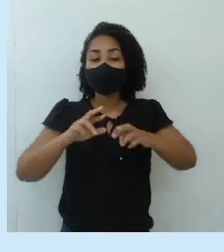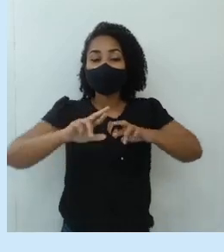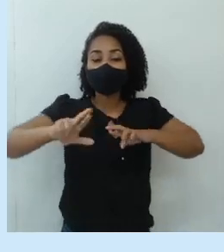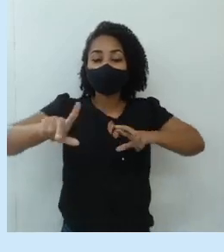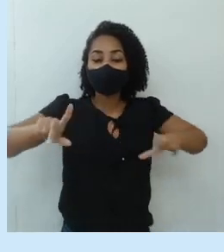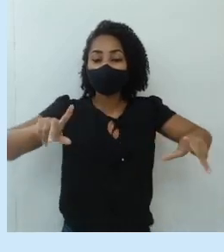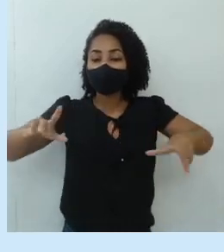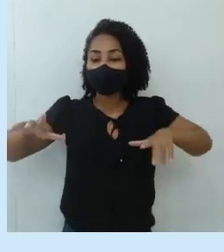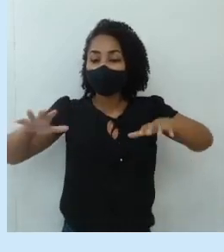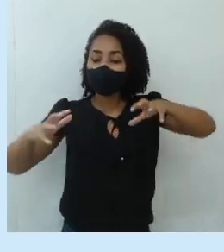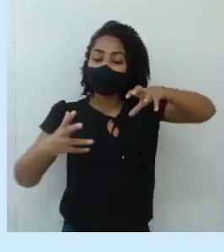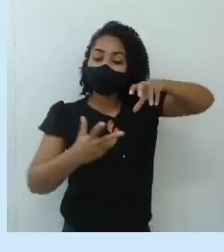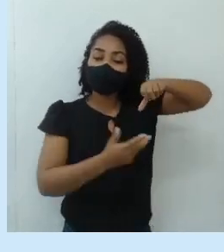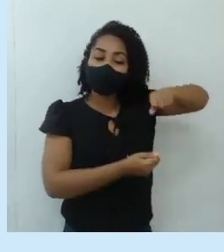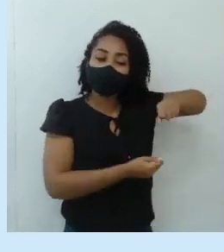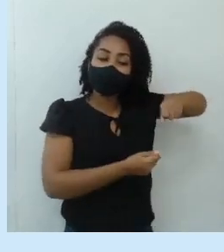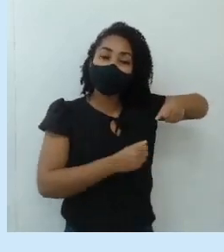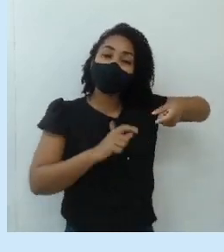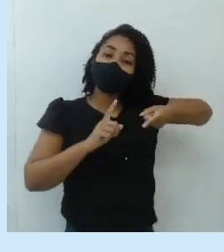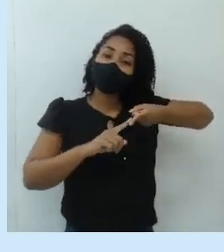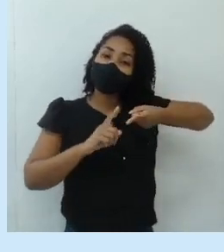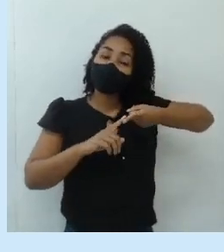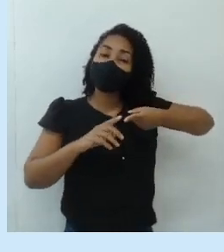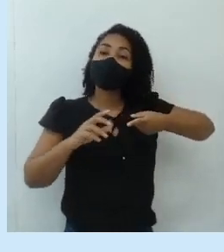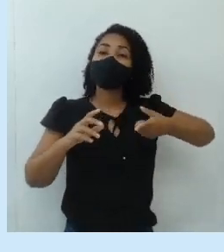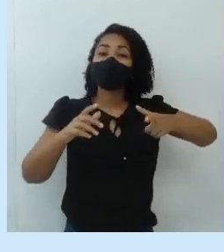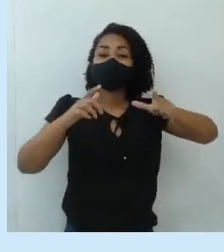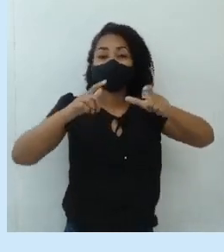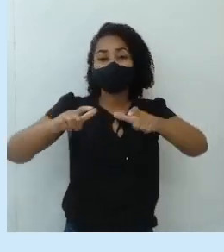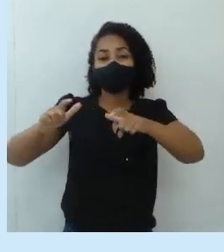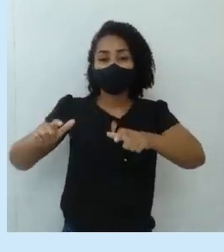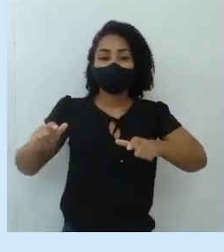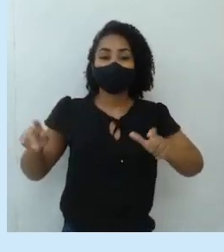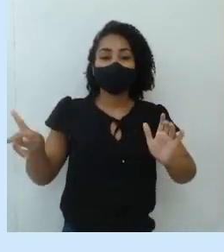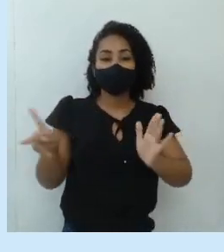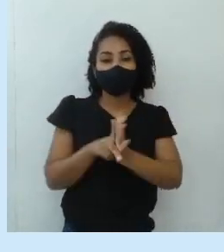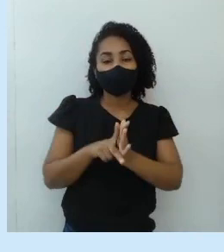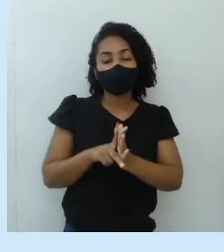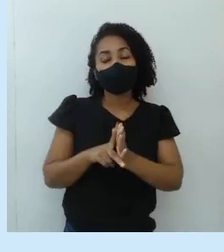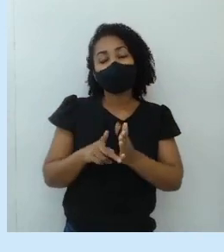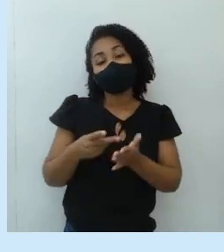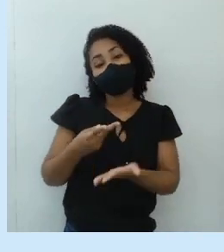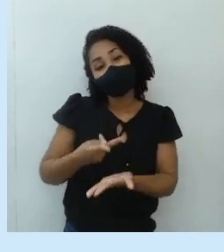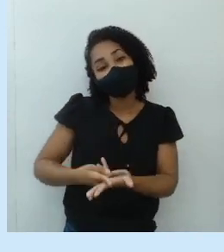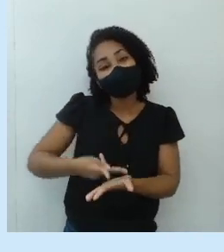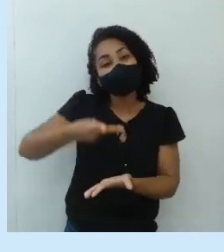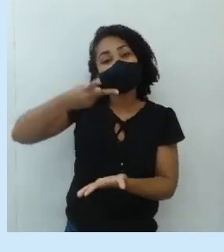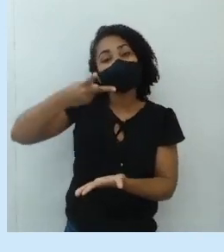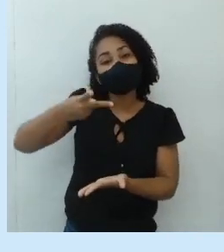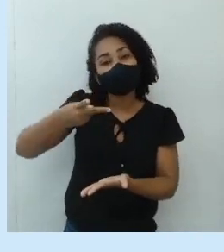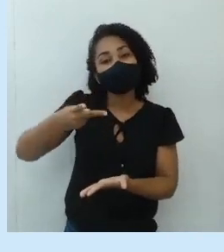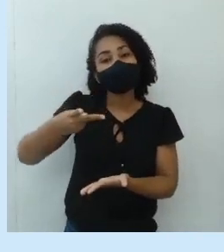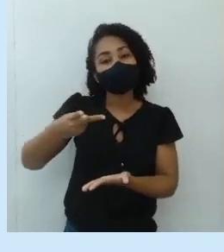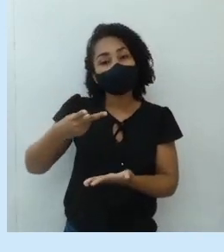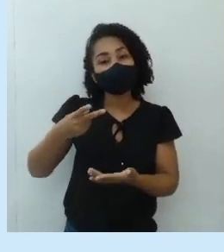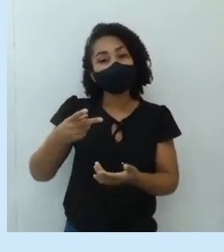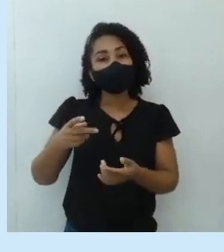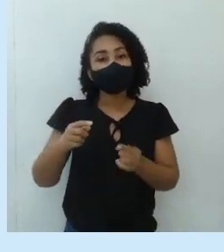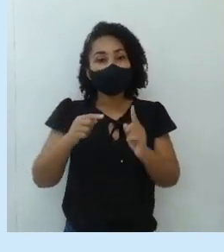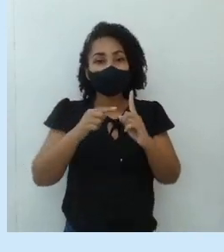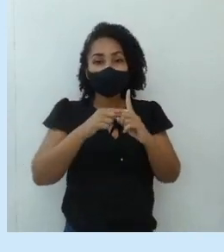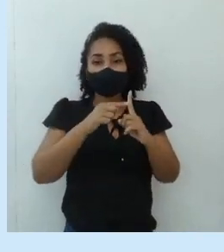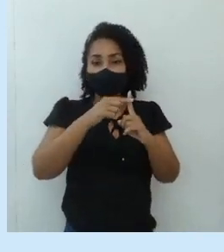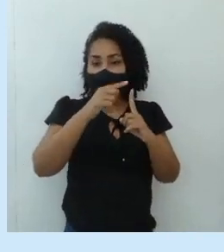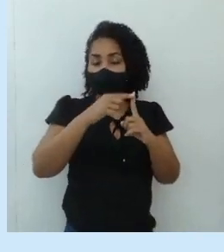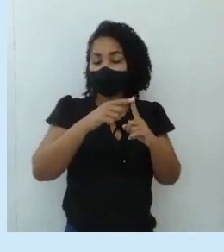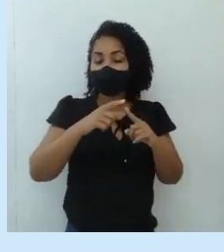lugares no mundo. Esses aí são os lugares específicos para a realização da previsão do tempo,